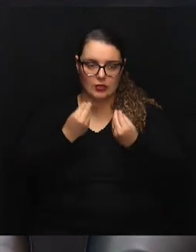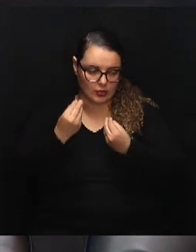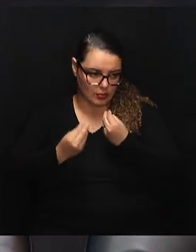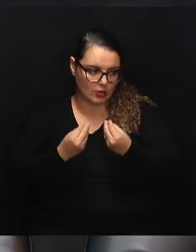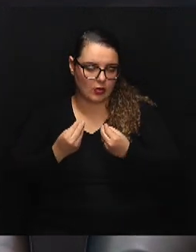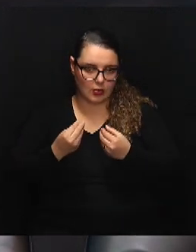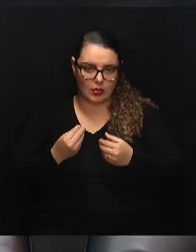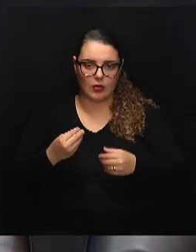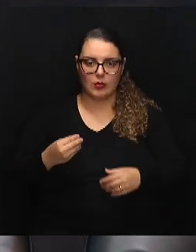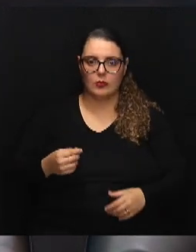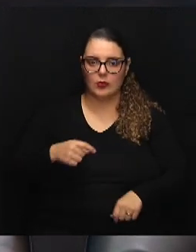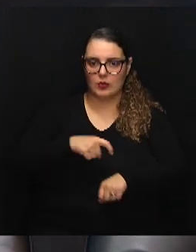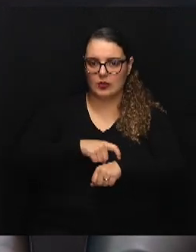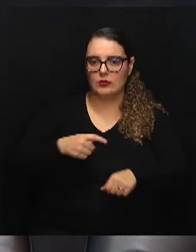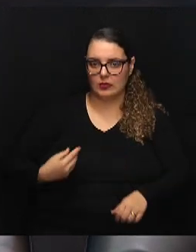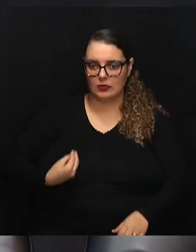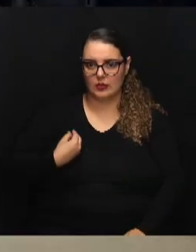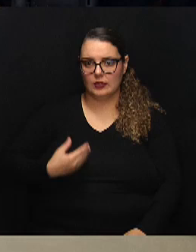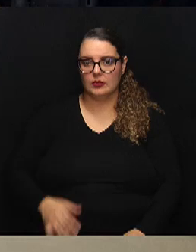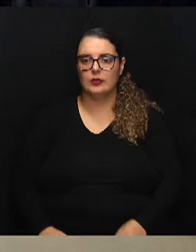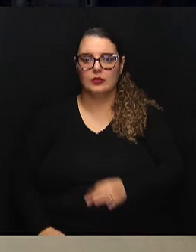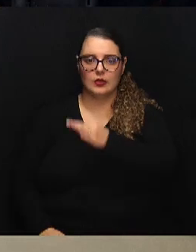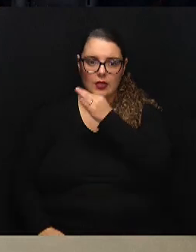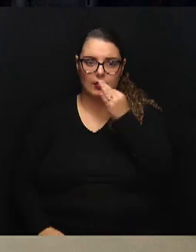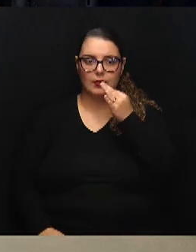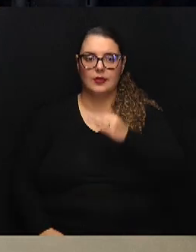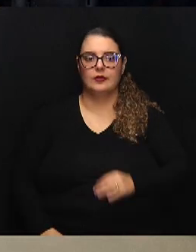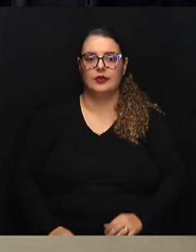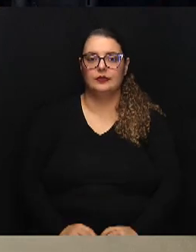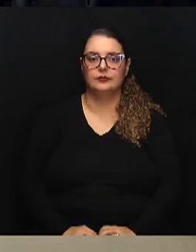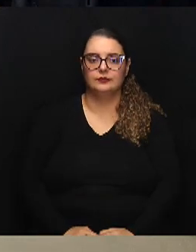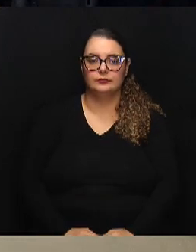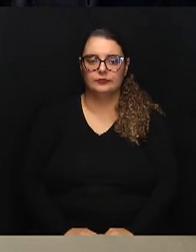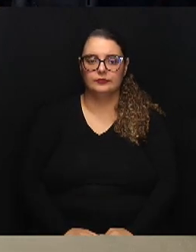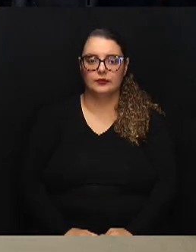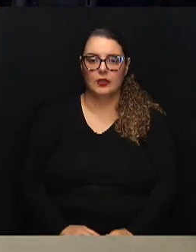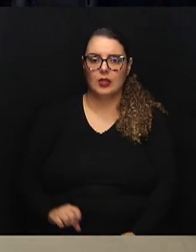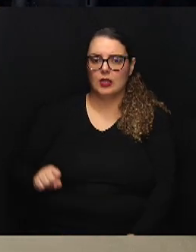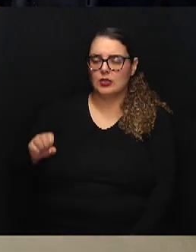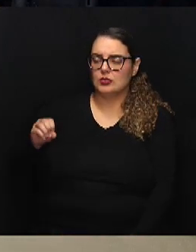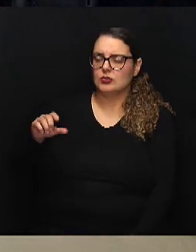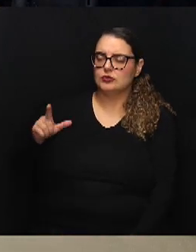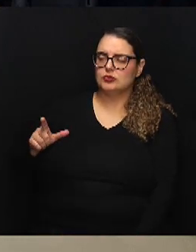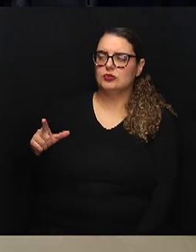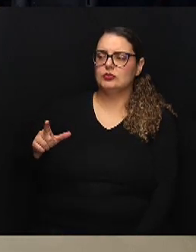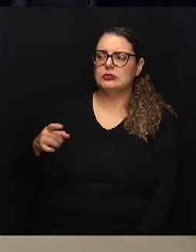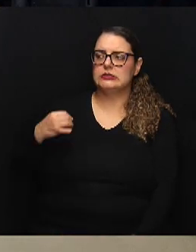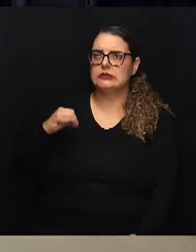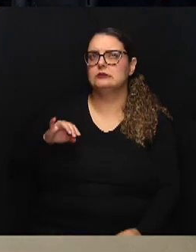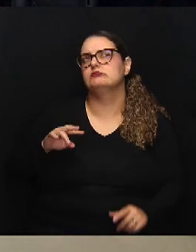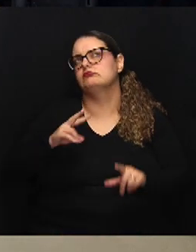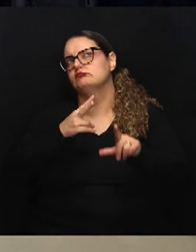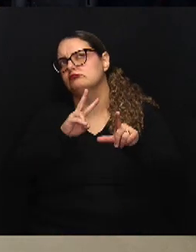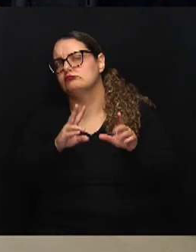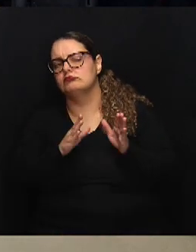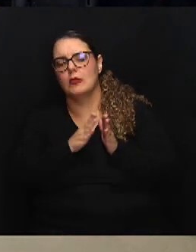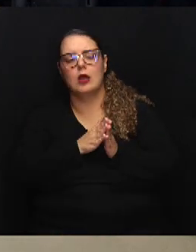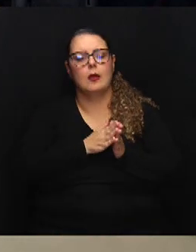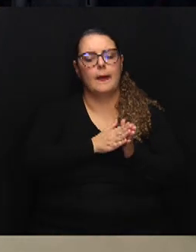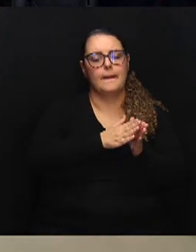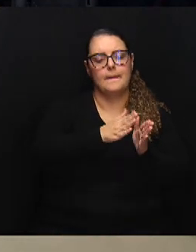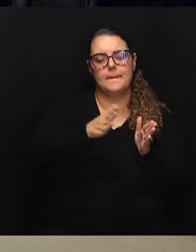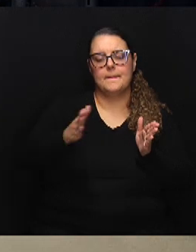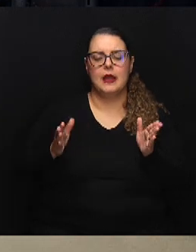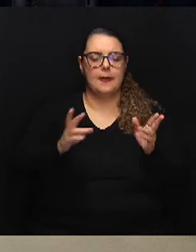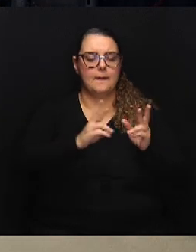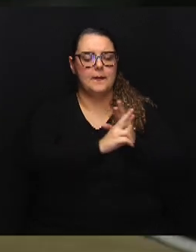naquele relacionamento. Perfeito. Agora, Sol, se a gente for traçar um panorama aqui de relacionamentos,